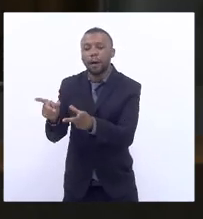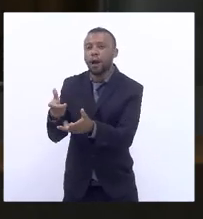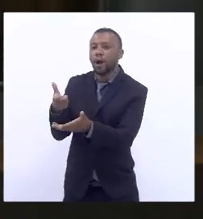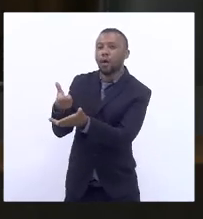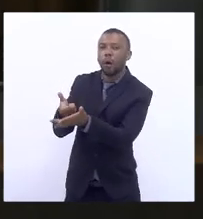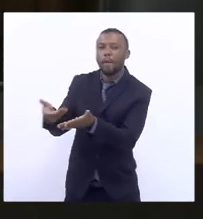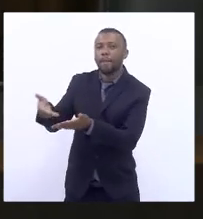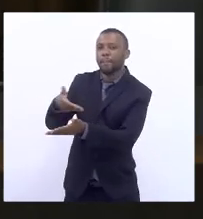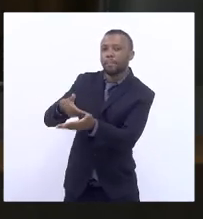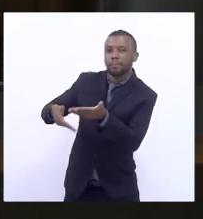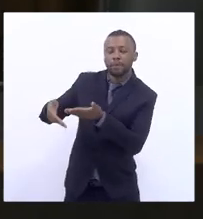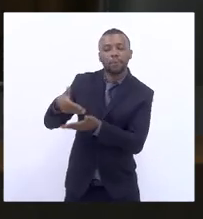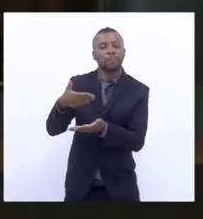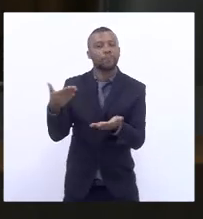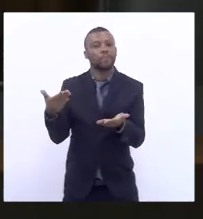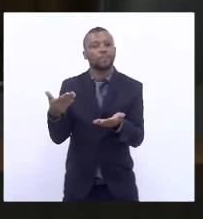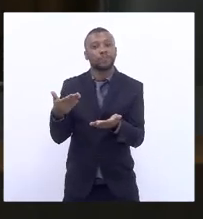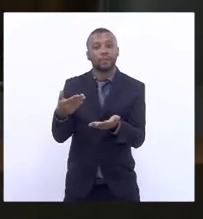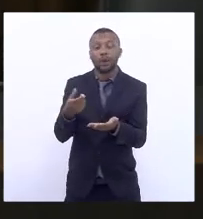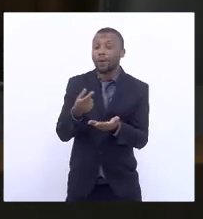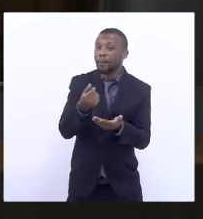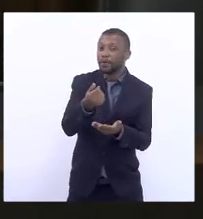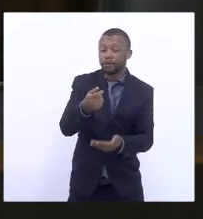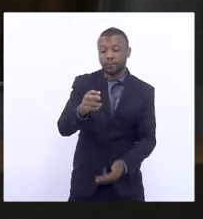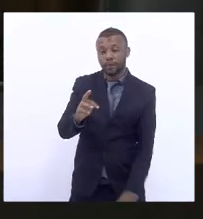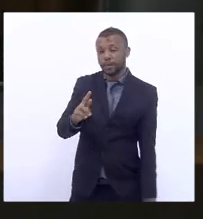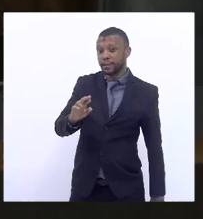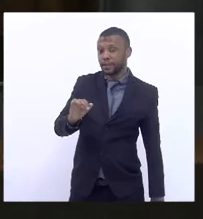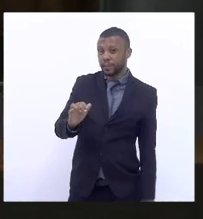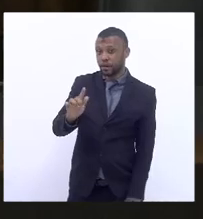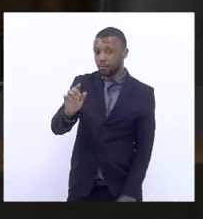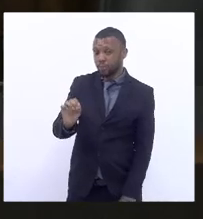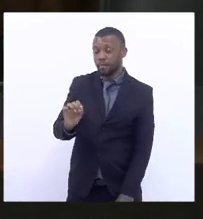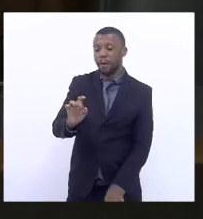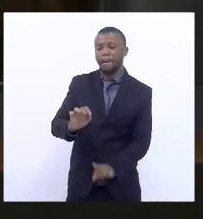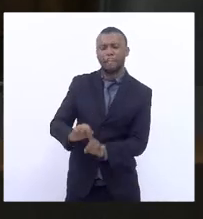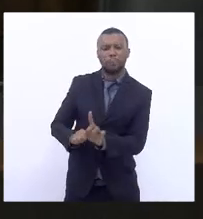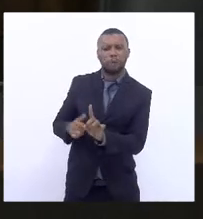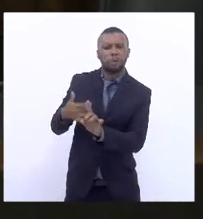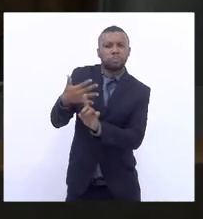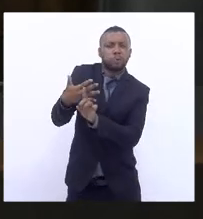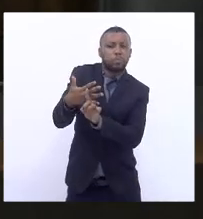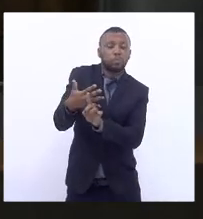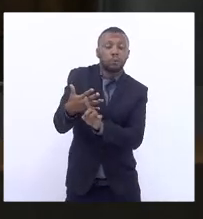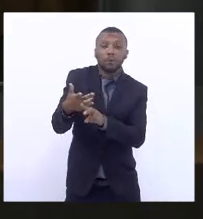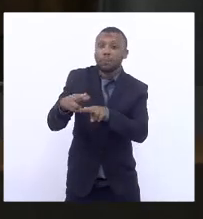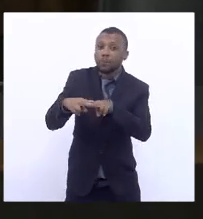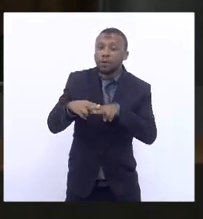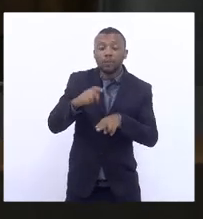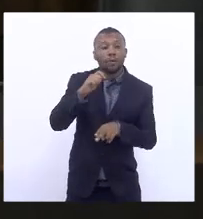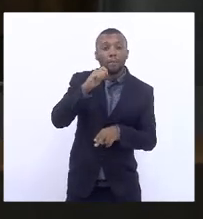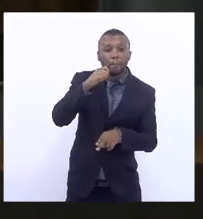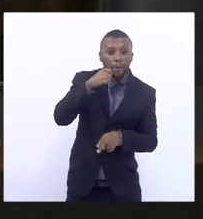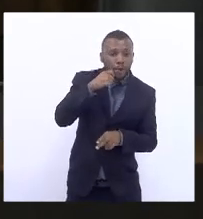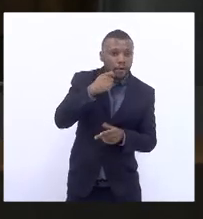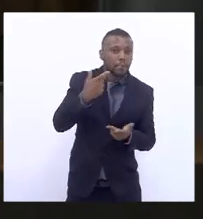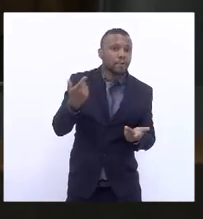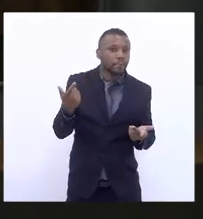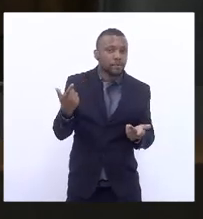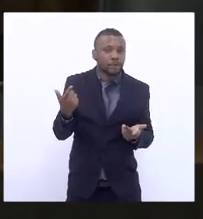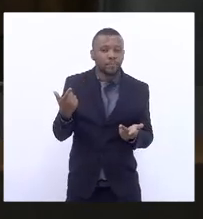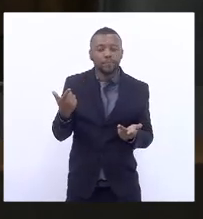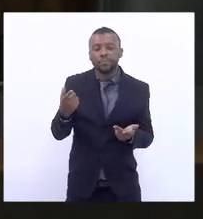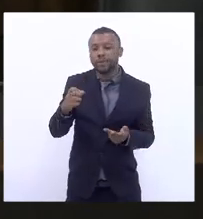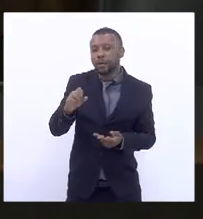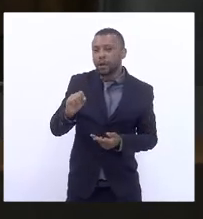Preço do trigo vai disparar, e com isso vai o preço do pão. O mesmo vale dizer para a